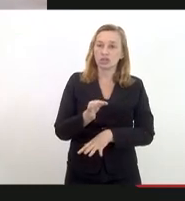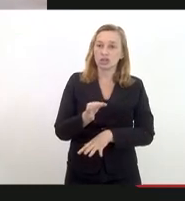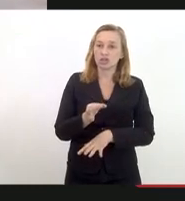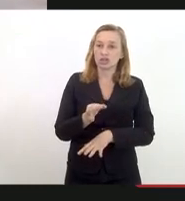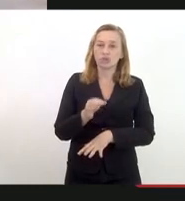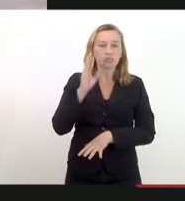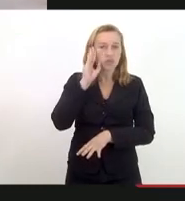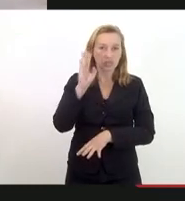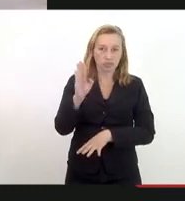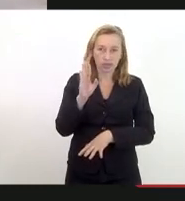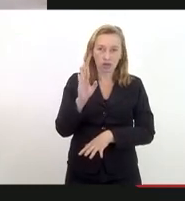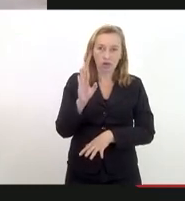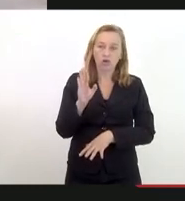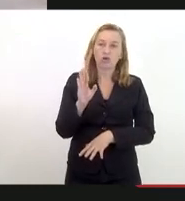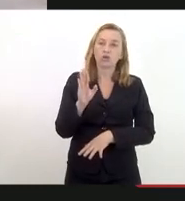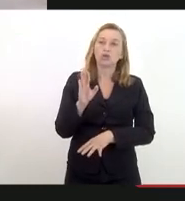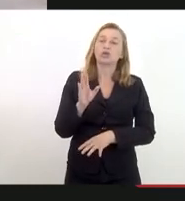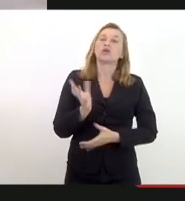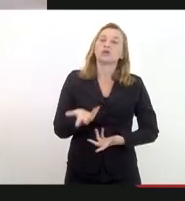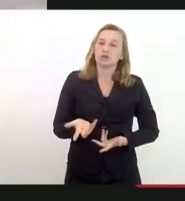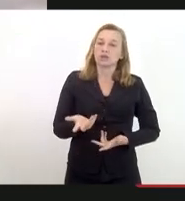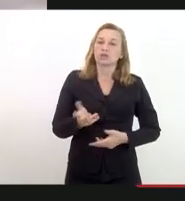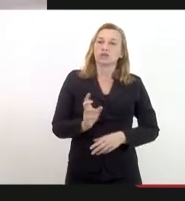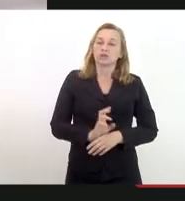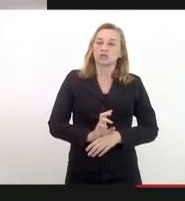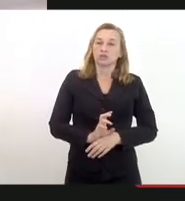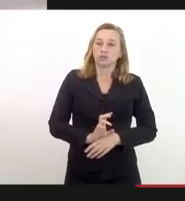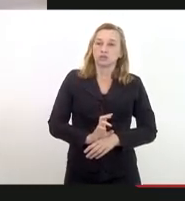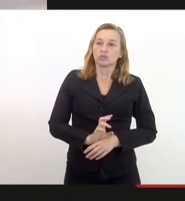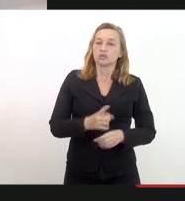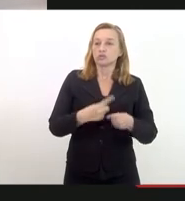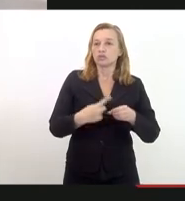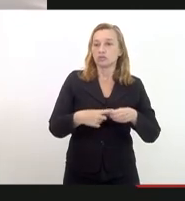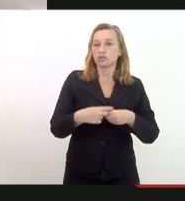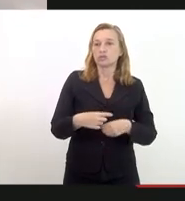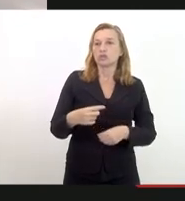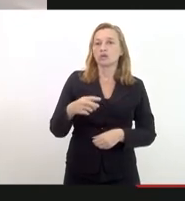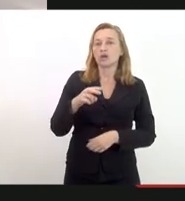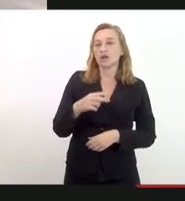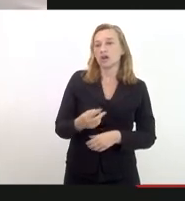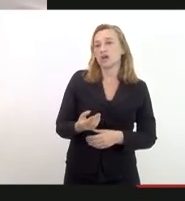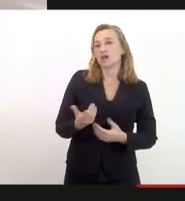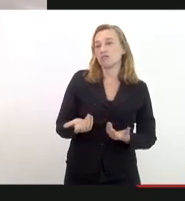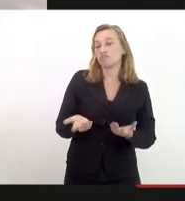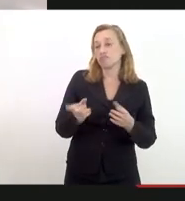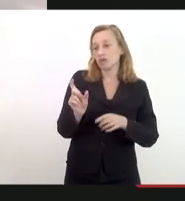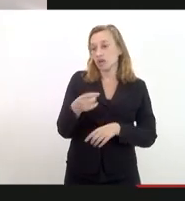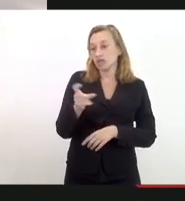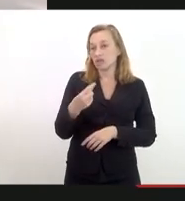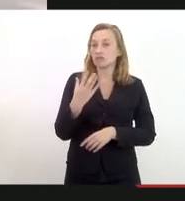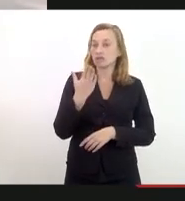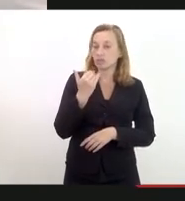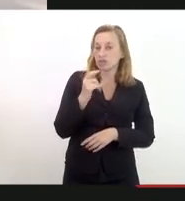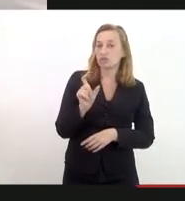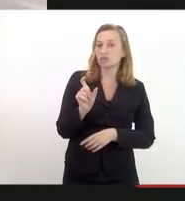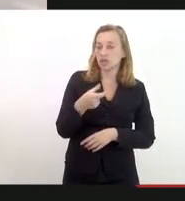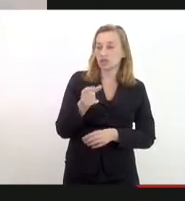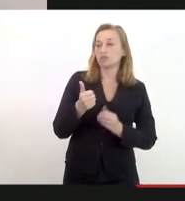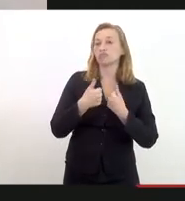dos municípios, a questão do apoio social. Seria o vale alimentação, apoio de transporte, para que a